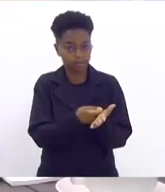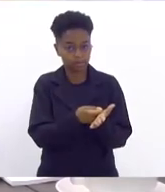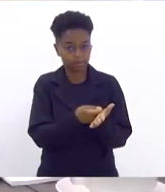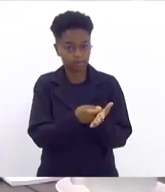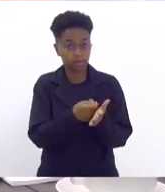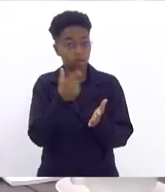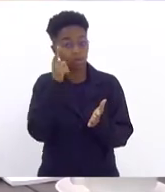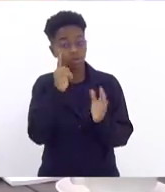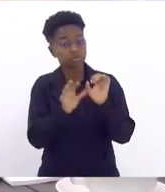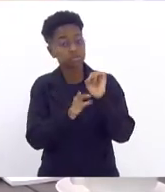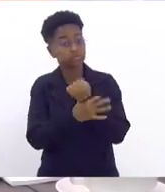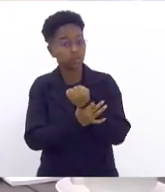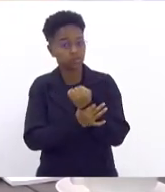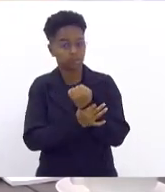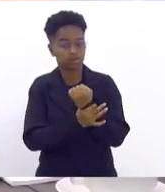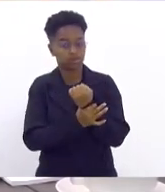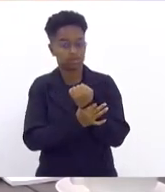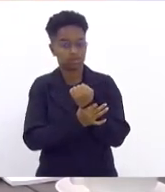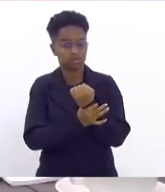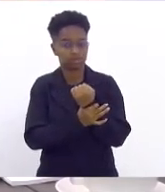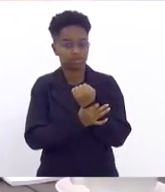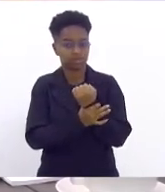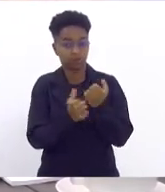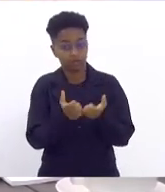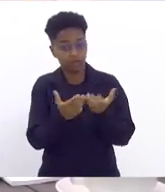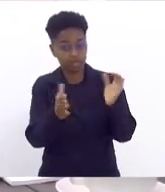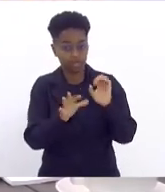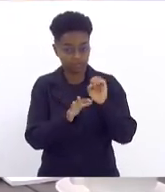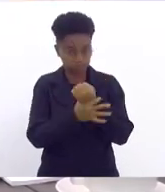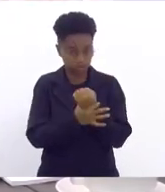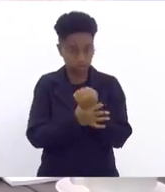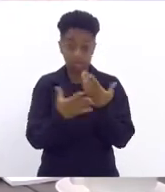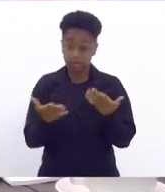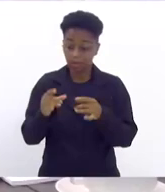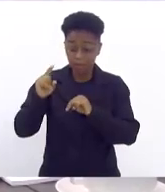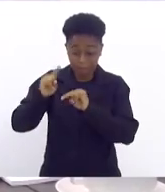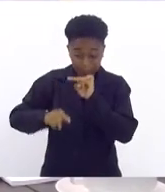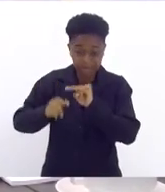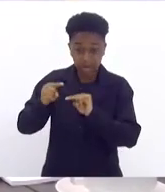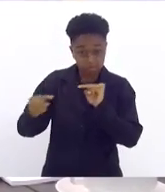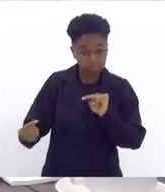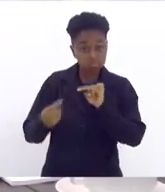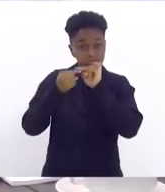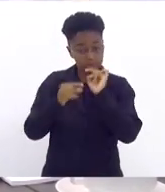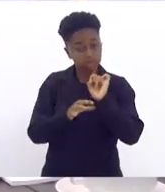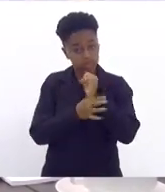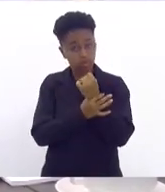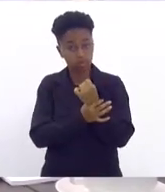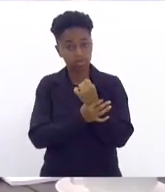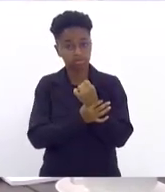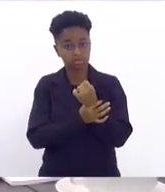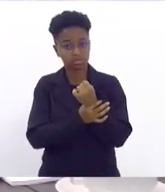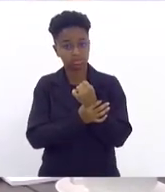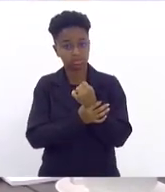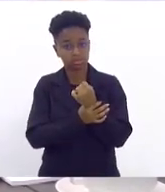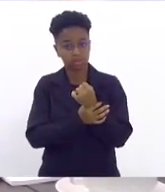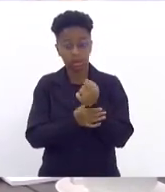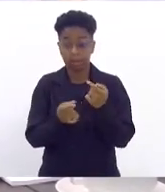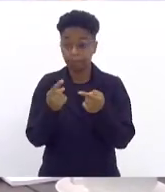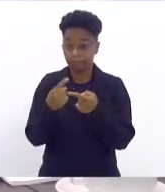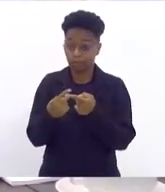garantir a segurança. Esse equipamento tem a ver com a segurança, porque